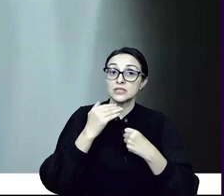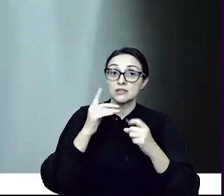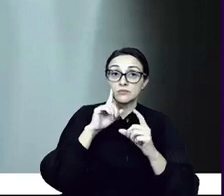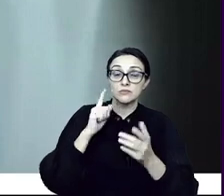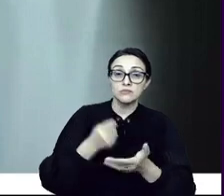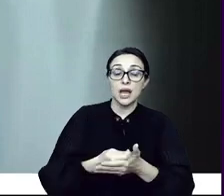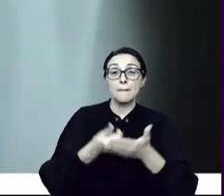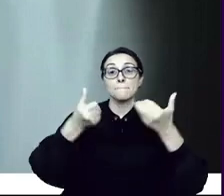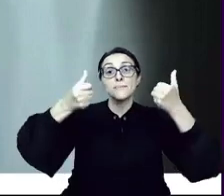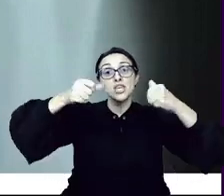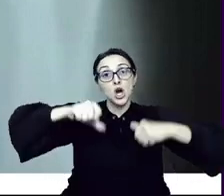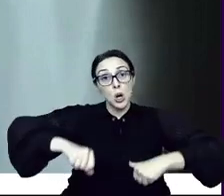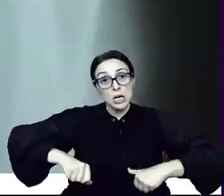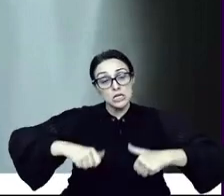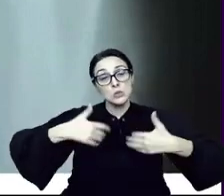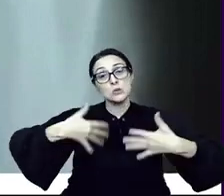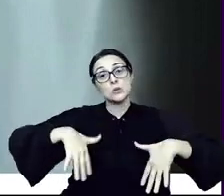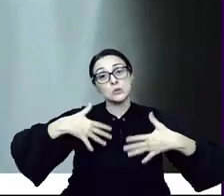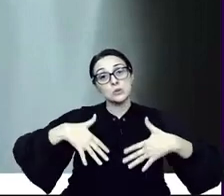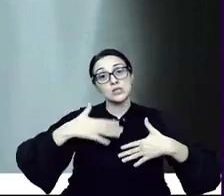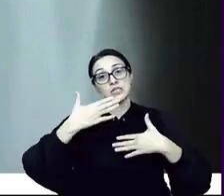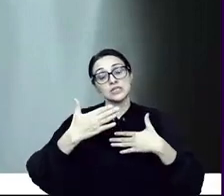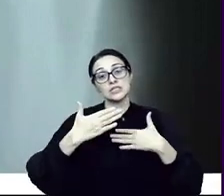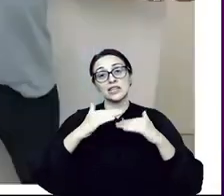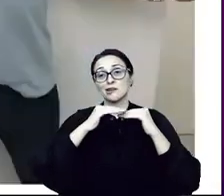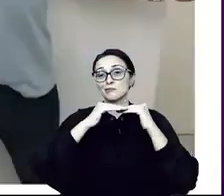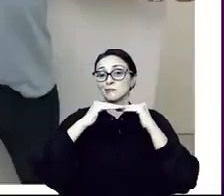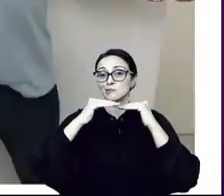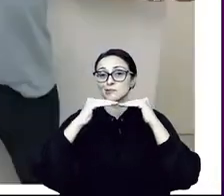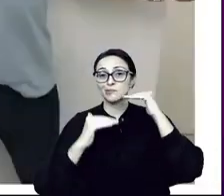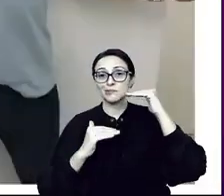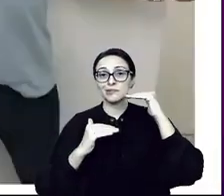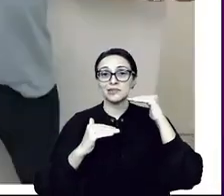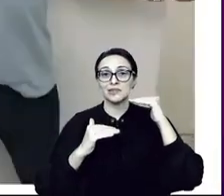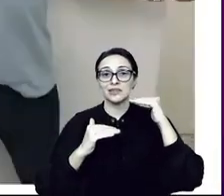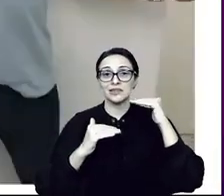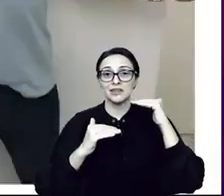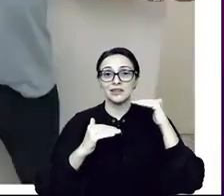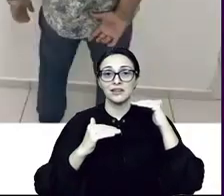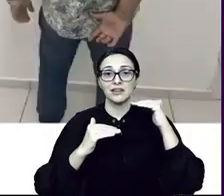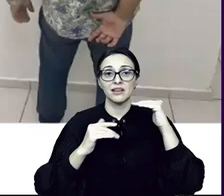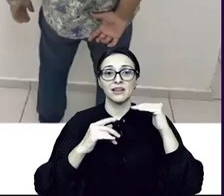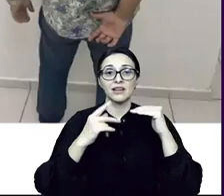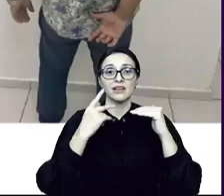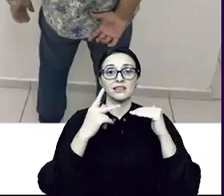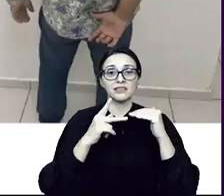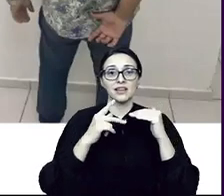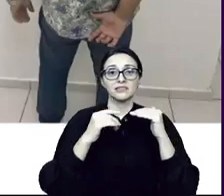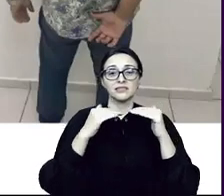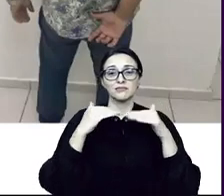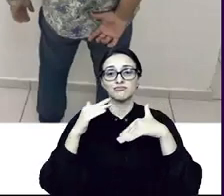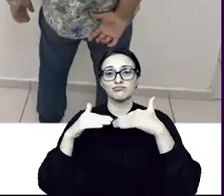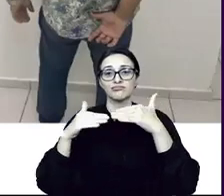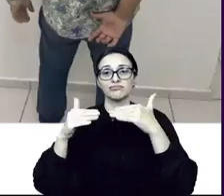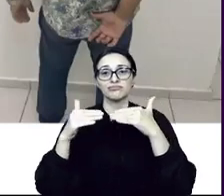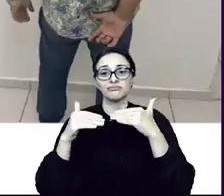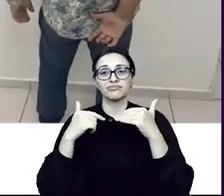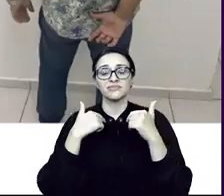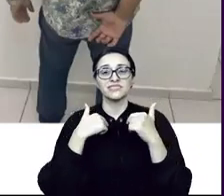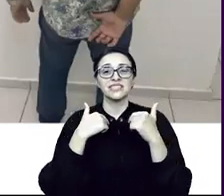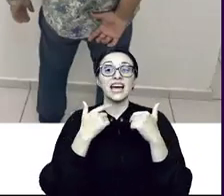piora importante aí da instabilidade posterior, né? Essa luxa está praticamente subluxado, mas está quase